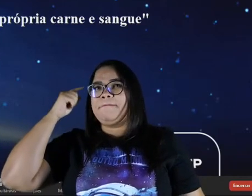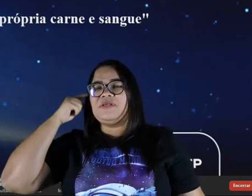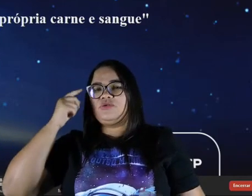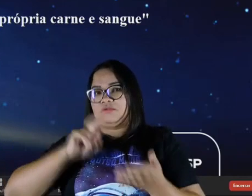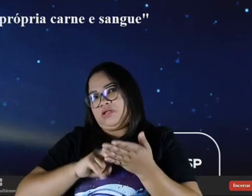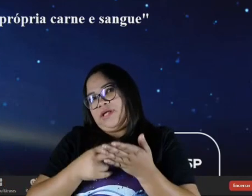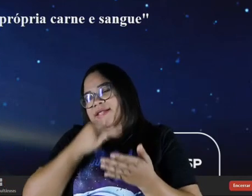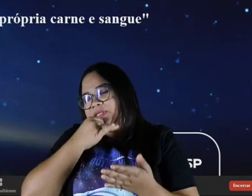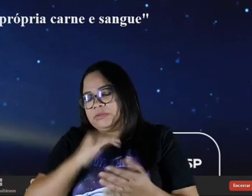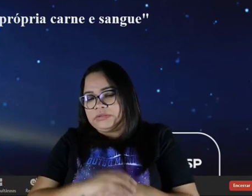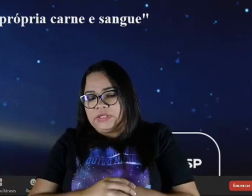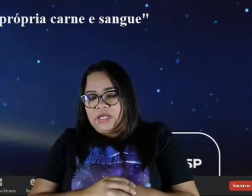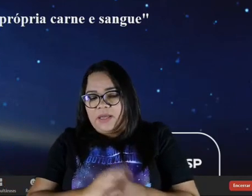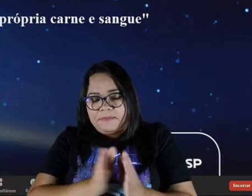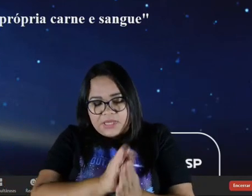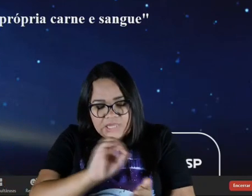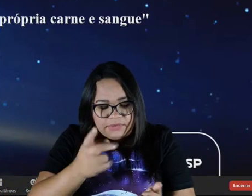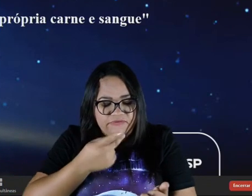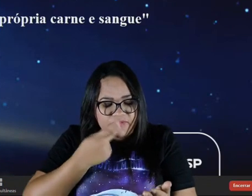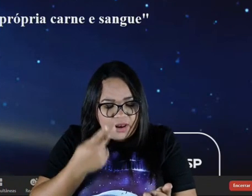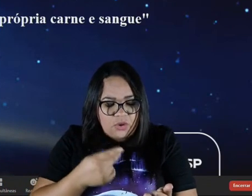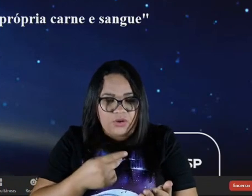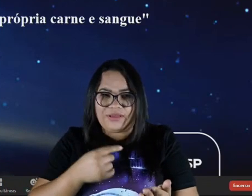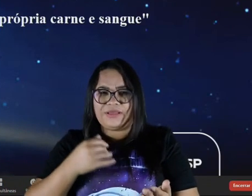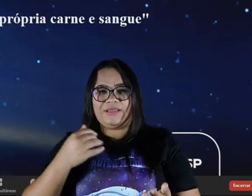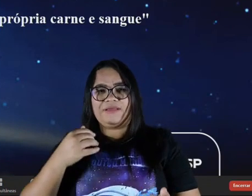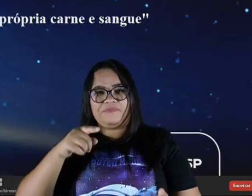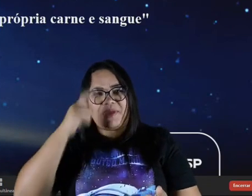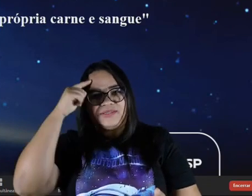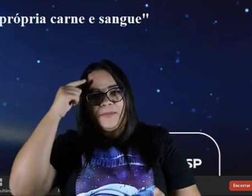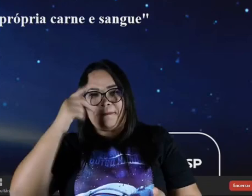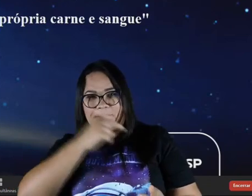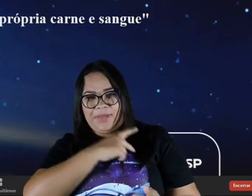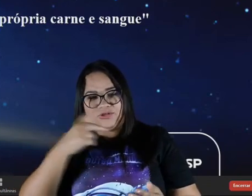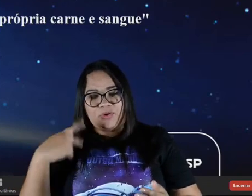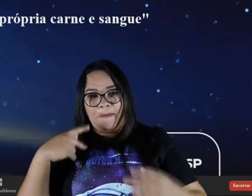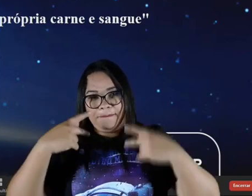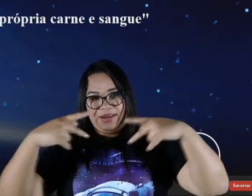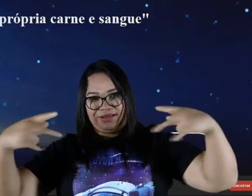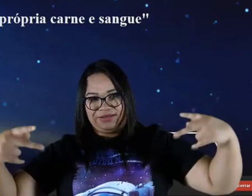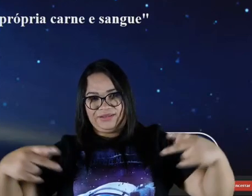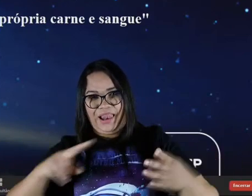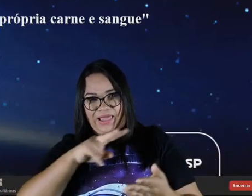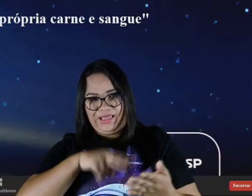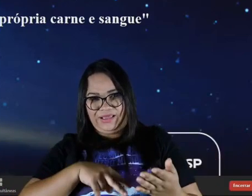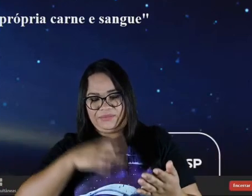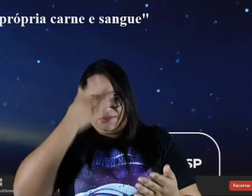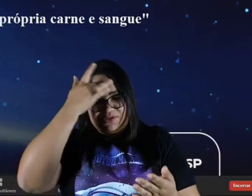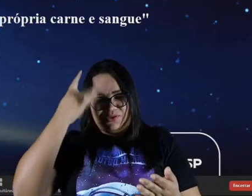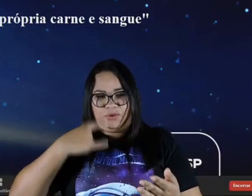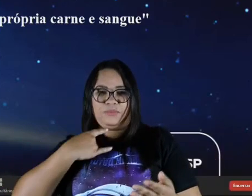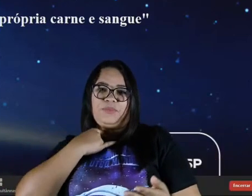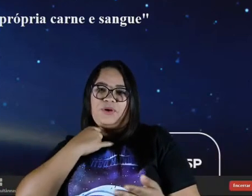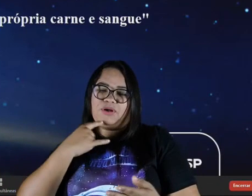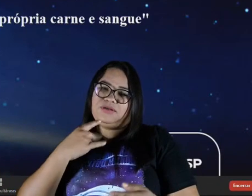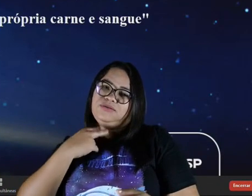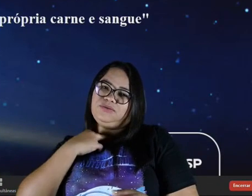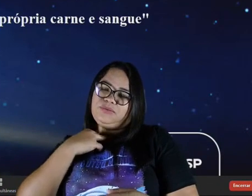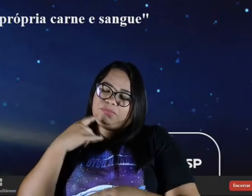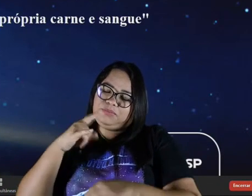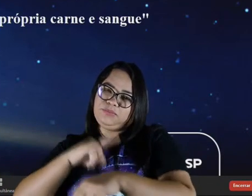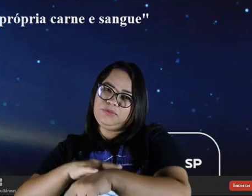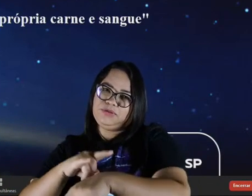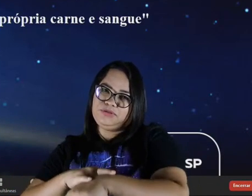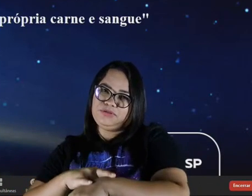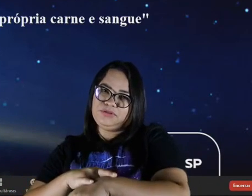assim, irmãos, como diz aqui na Bíblia, que não entrará ninguém que urina no muro. Ele fez uma tradução dinâmica. Homem. Que urina no